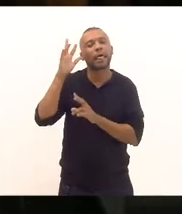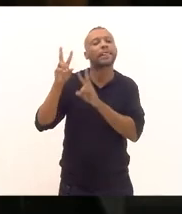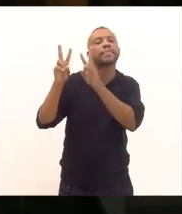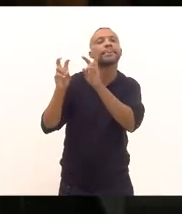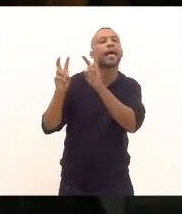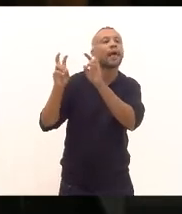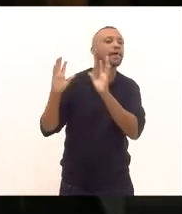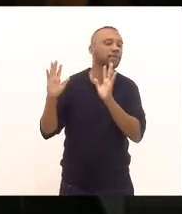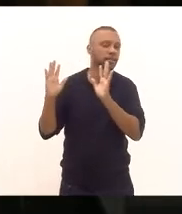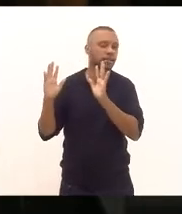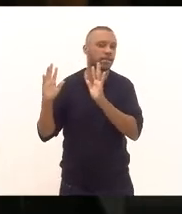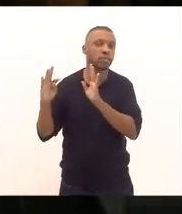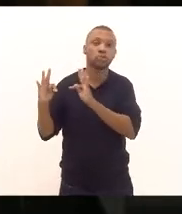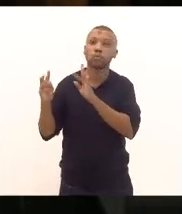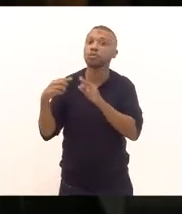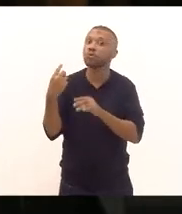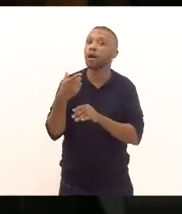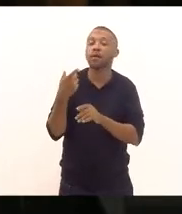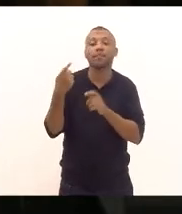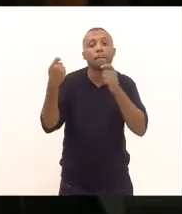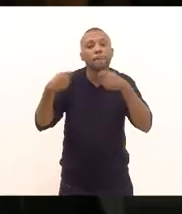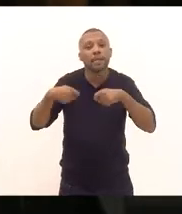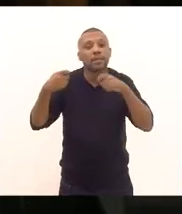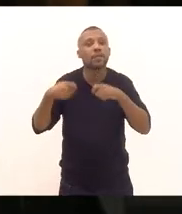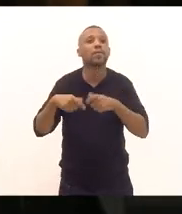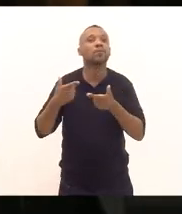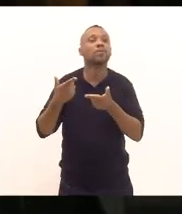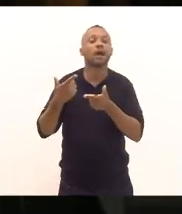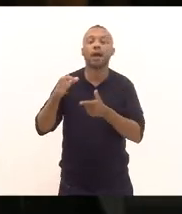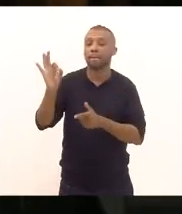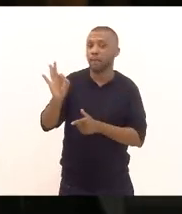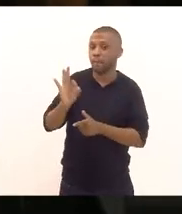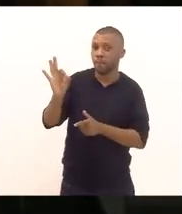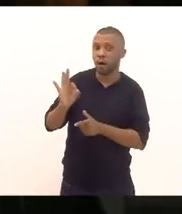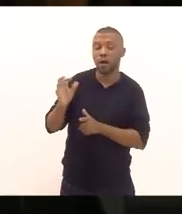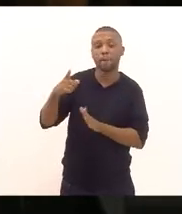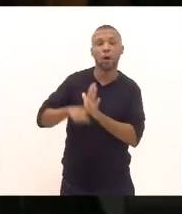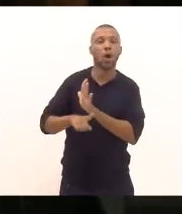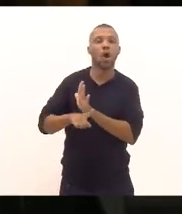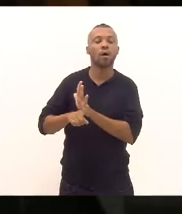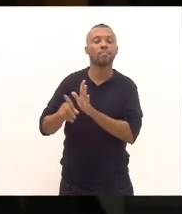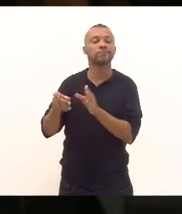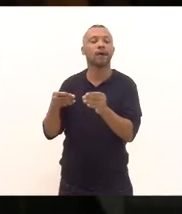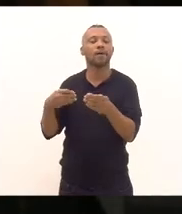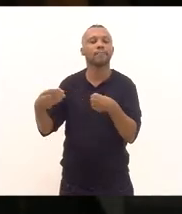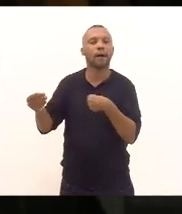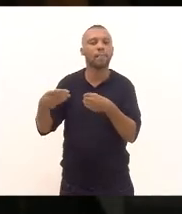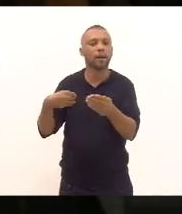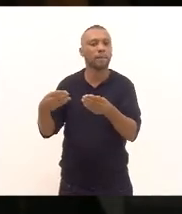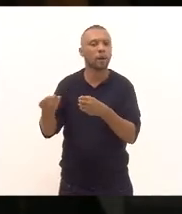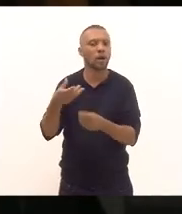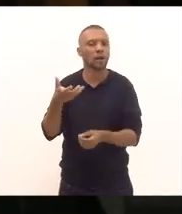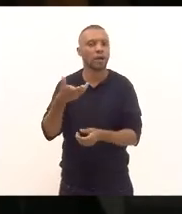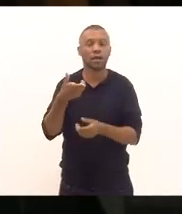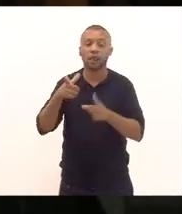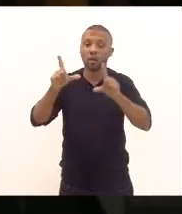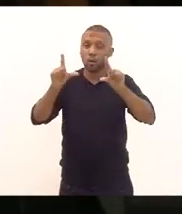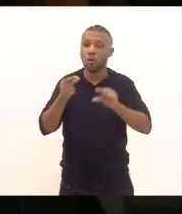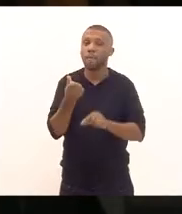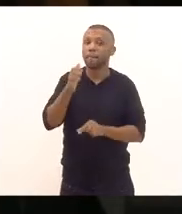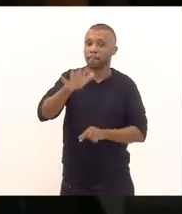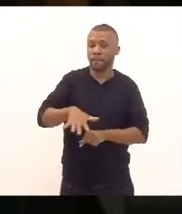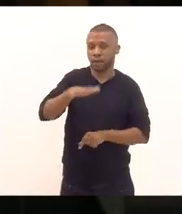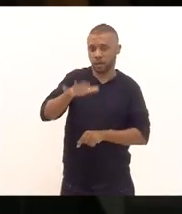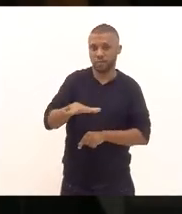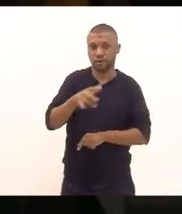Lucinha todos nós queremos ali opções mais moda dicas para quanto menor for